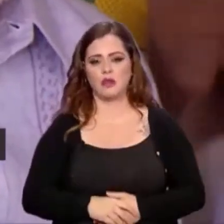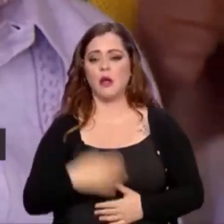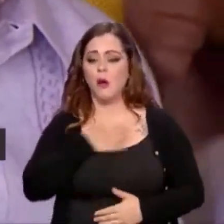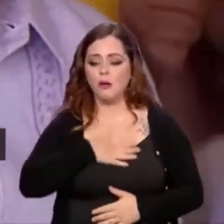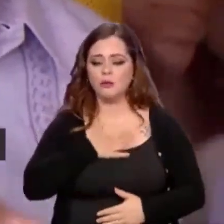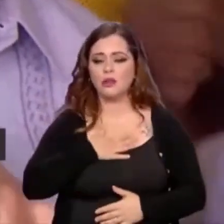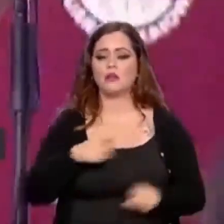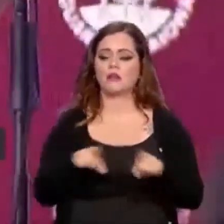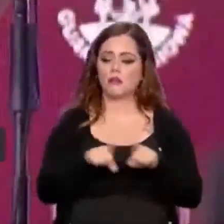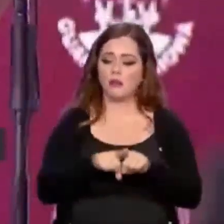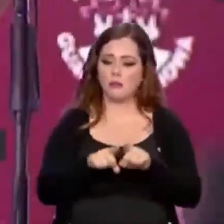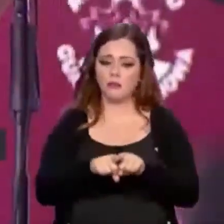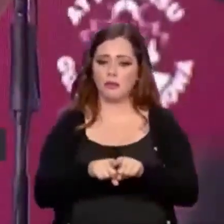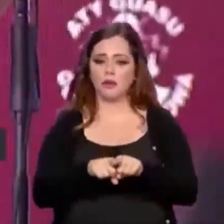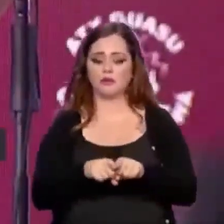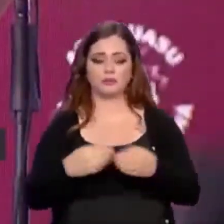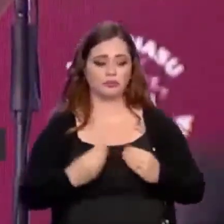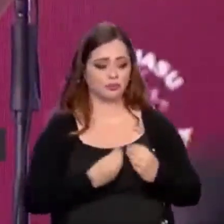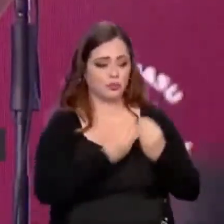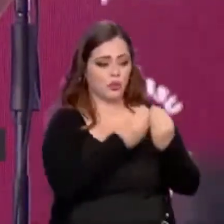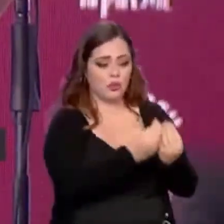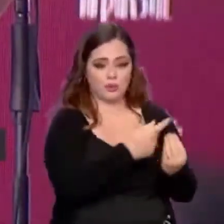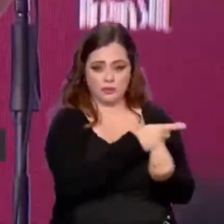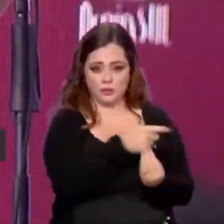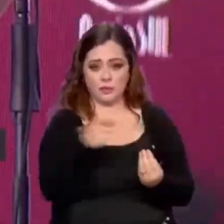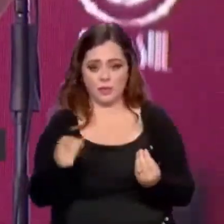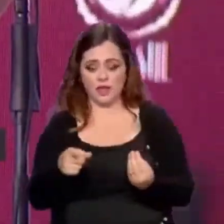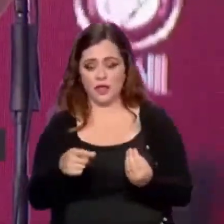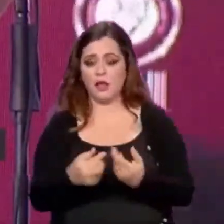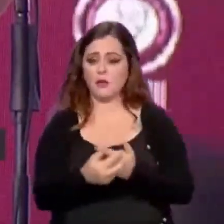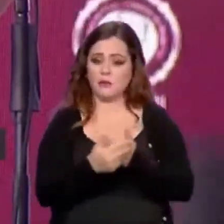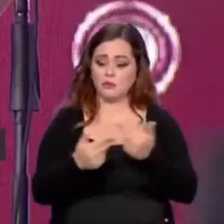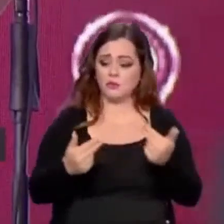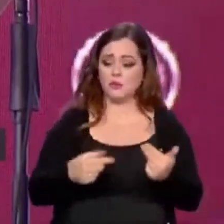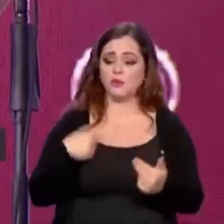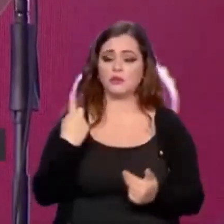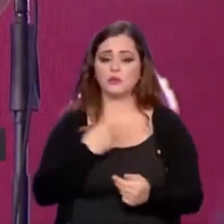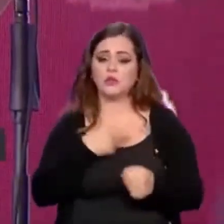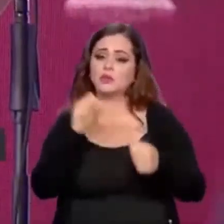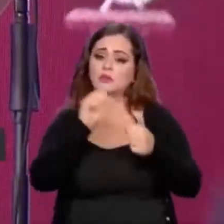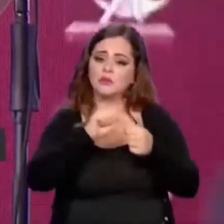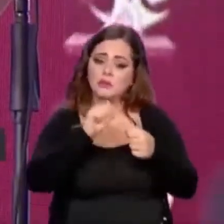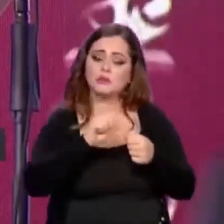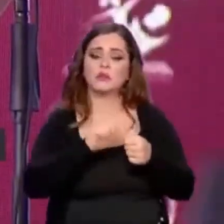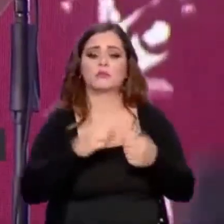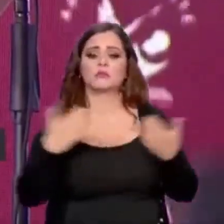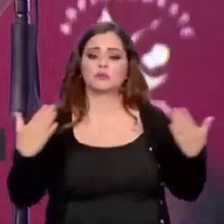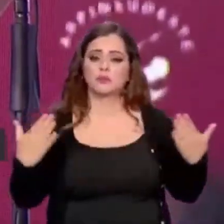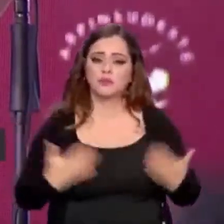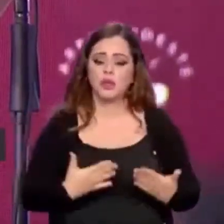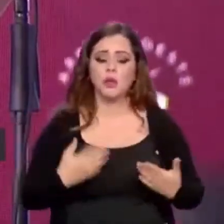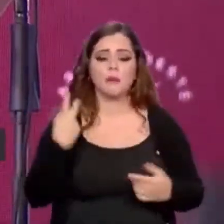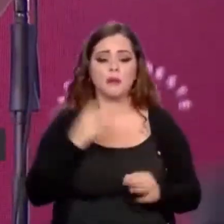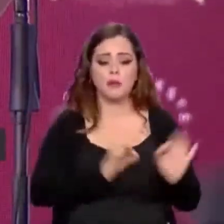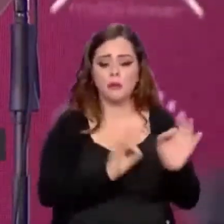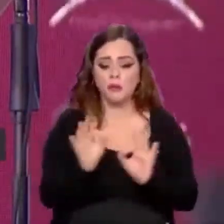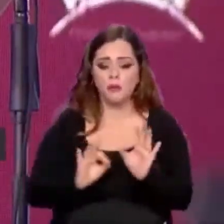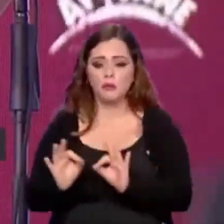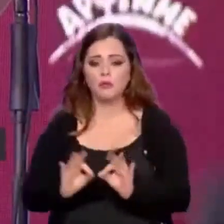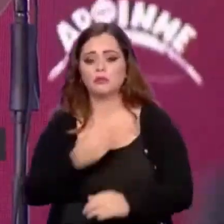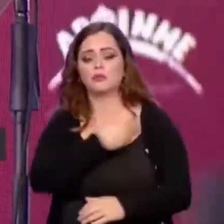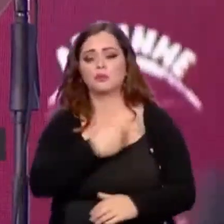aqui de compartilhar com vocês algumas ações que temos realizado em cooperação no